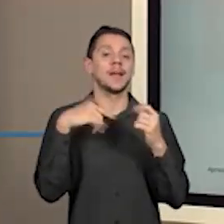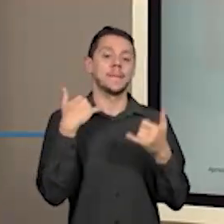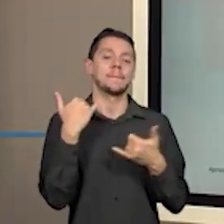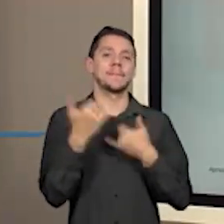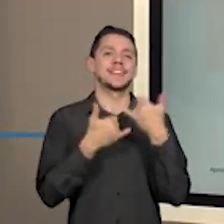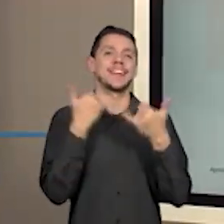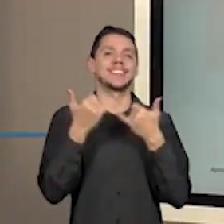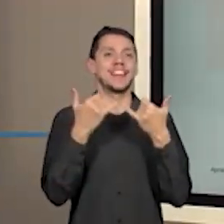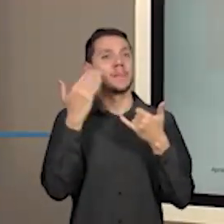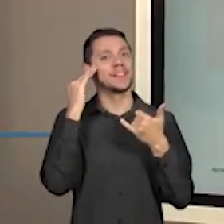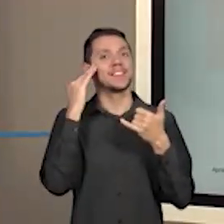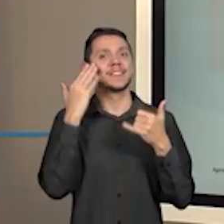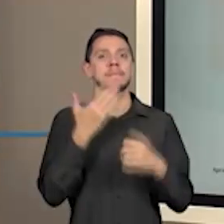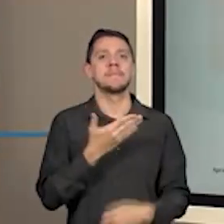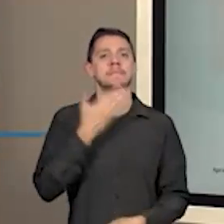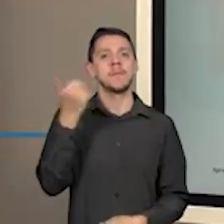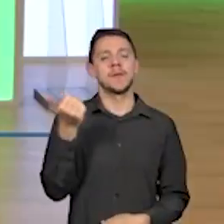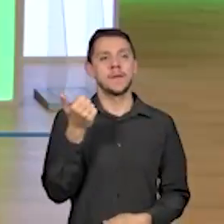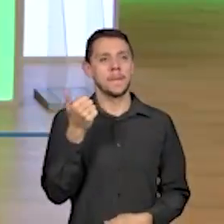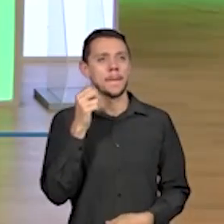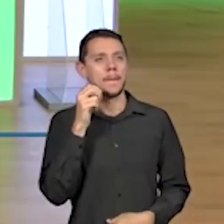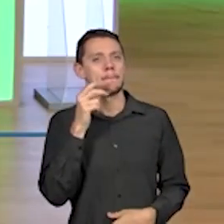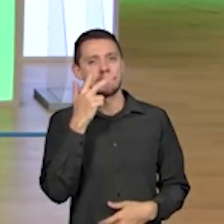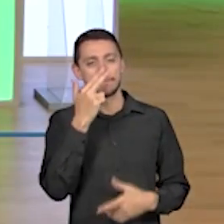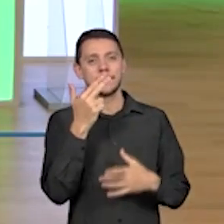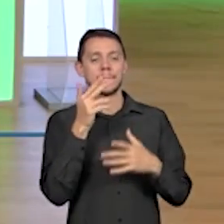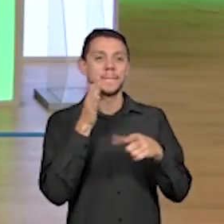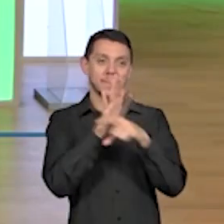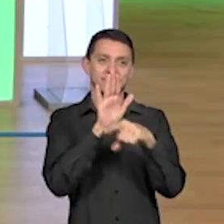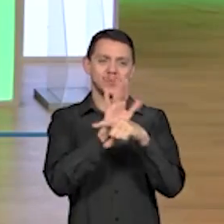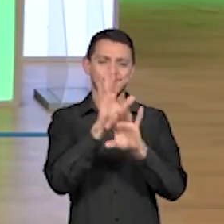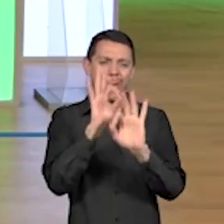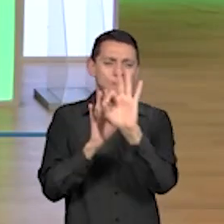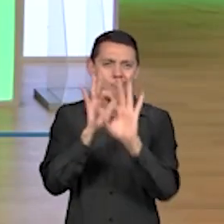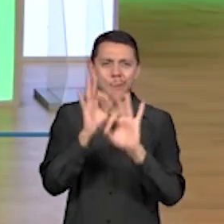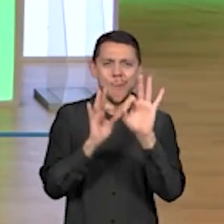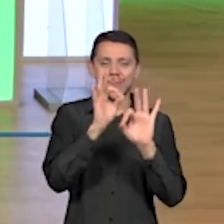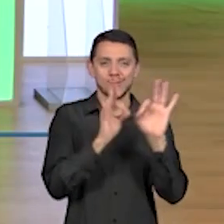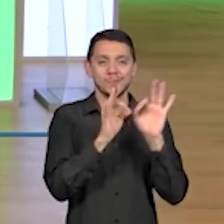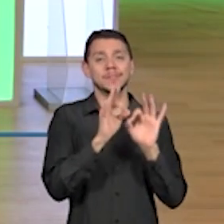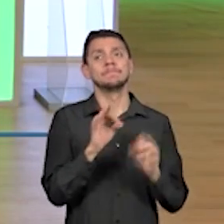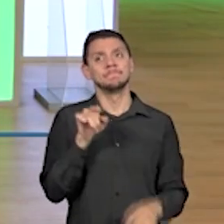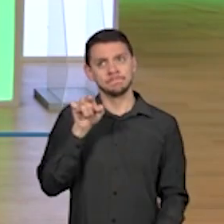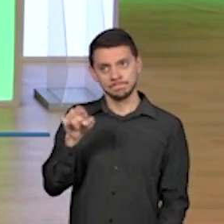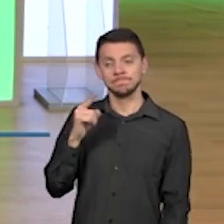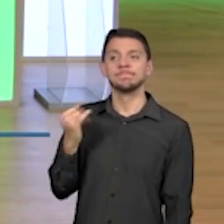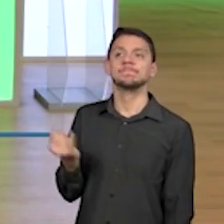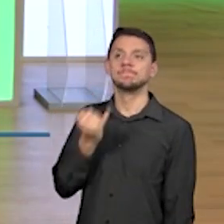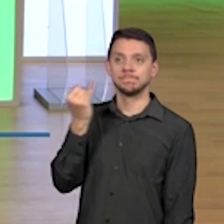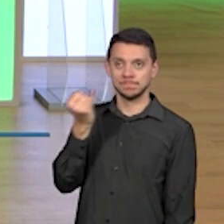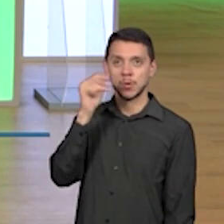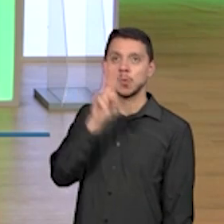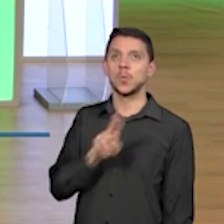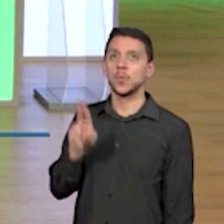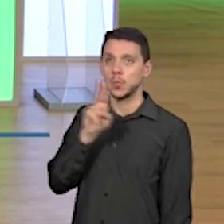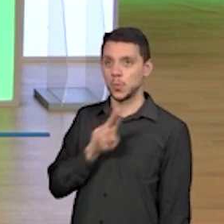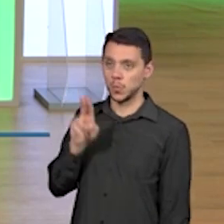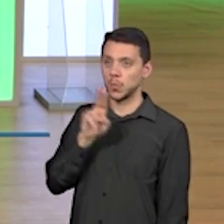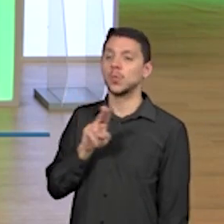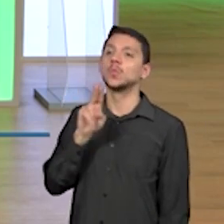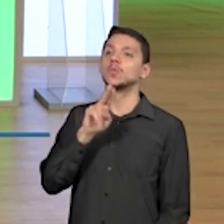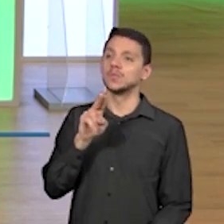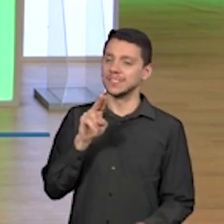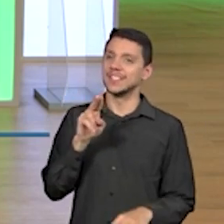vai lendo, entendendo, recriando a cena. Sim, eu acho muito importante essa utilização desses